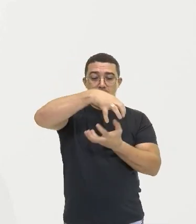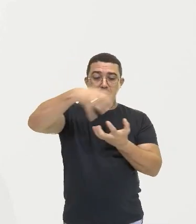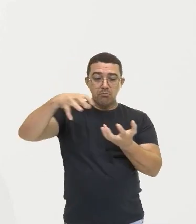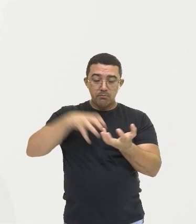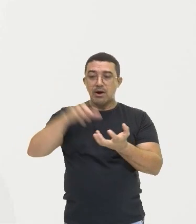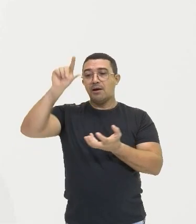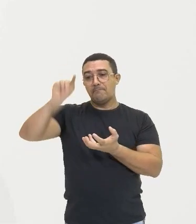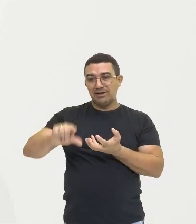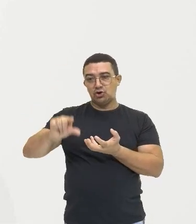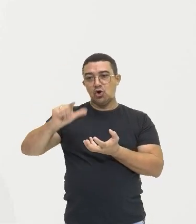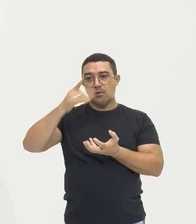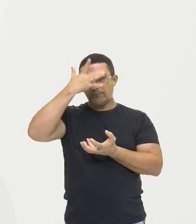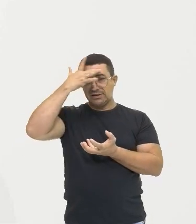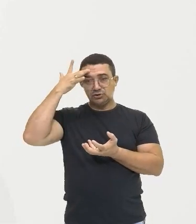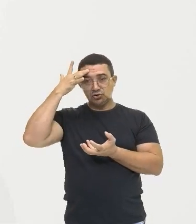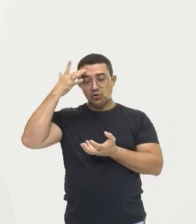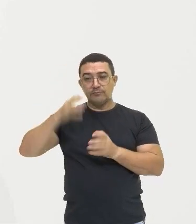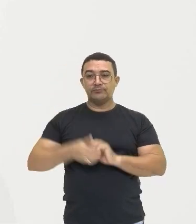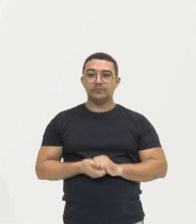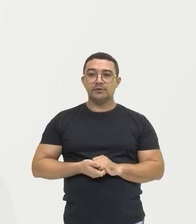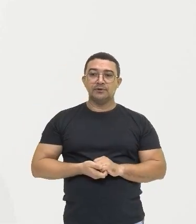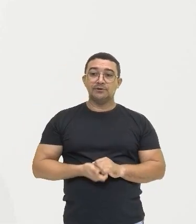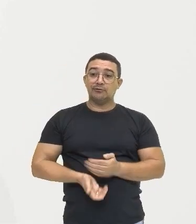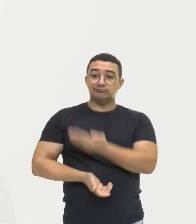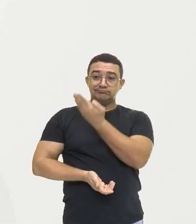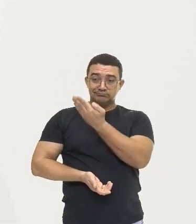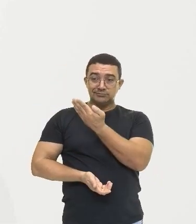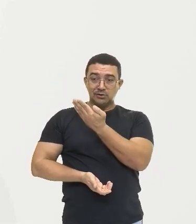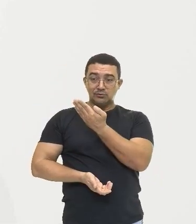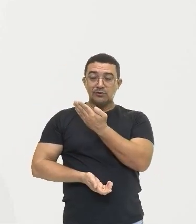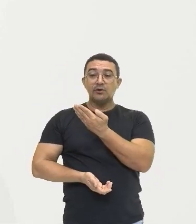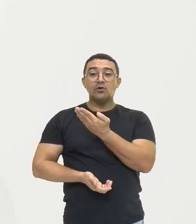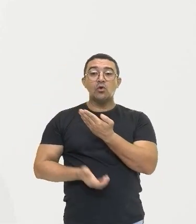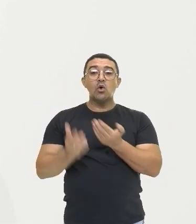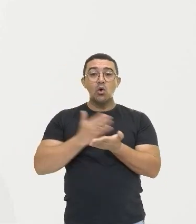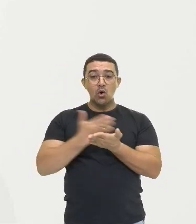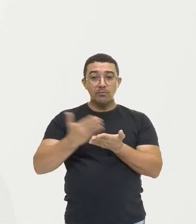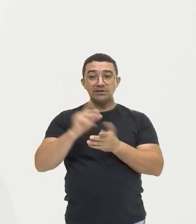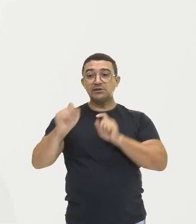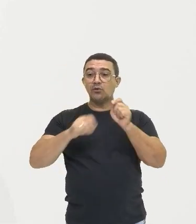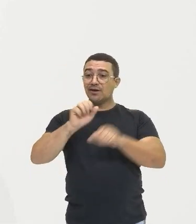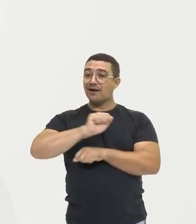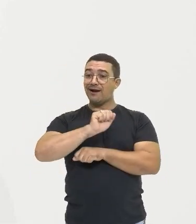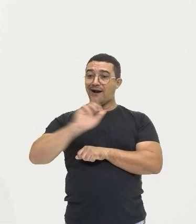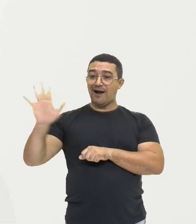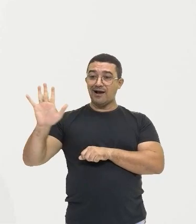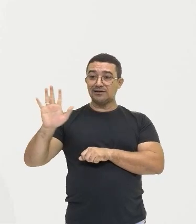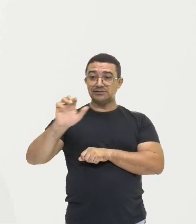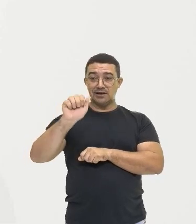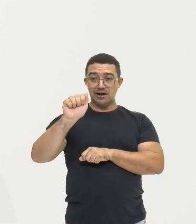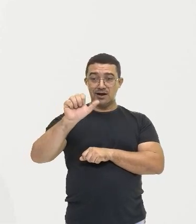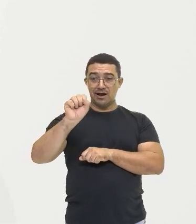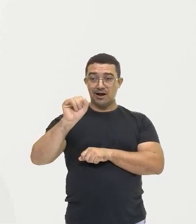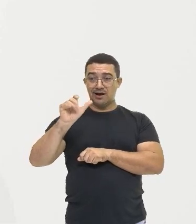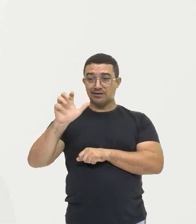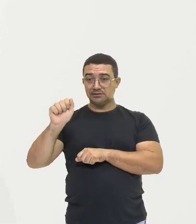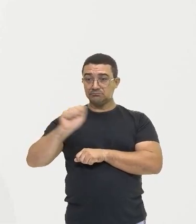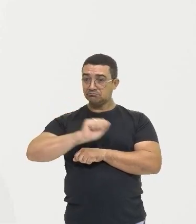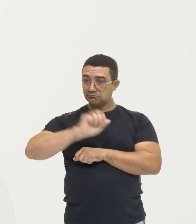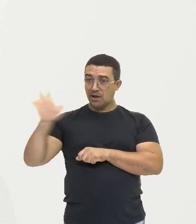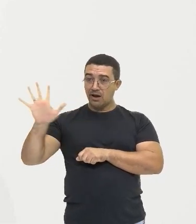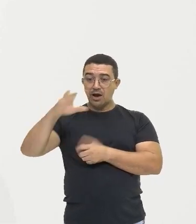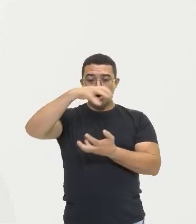tem um panorama dos continentes que são mais populosos, dos menos populosos. Vamos começar com a Ásia, tá bom? Que é o